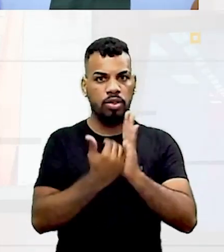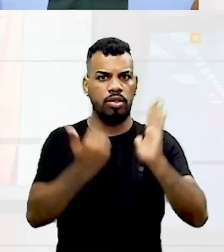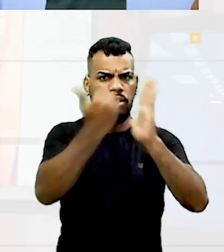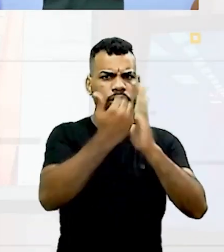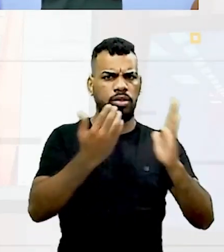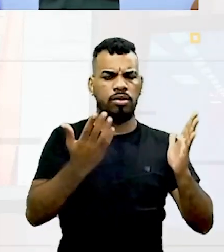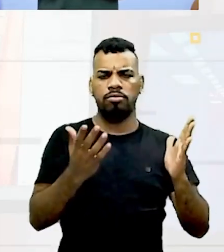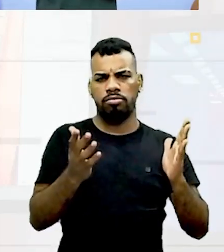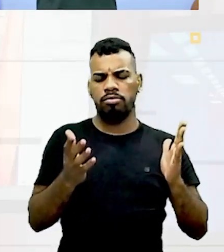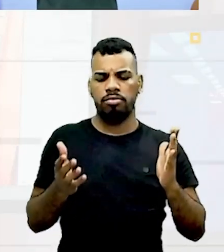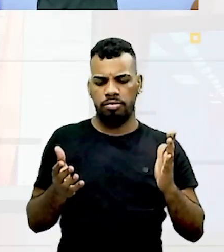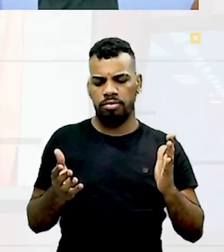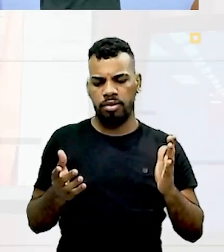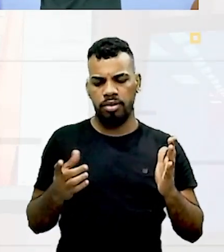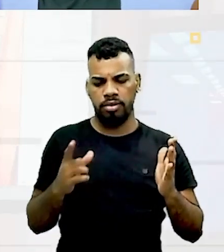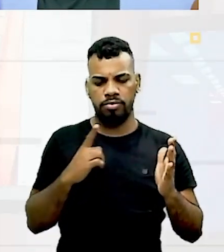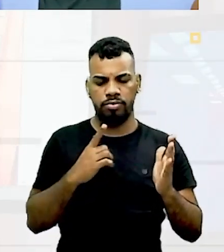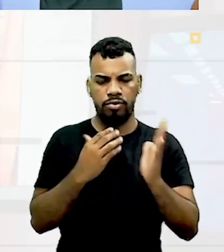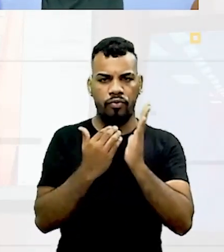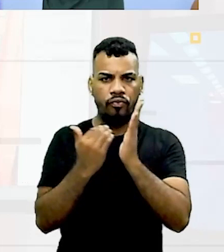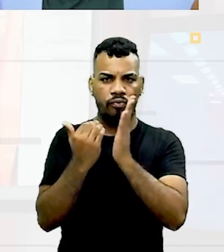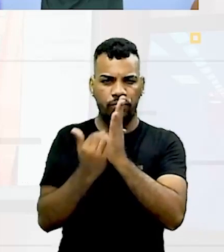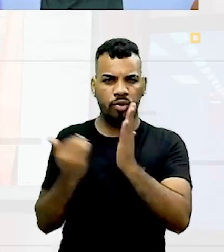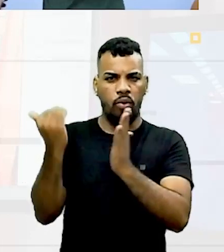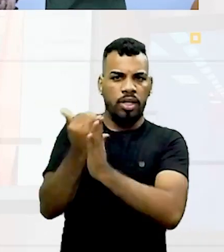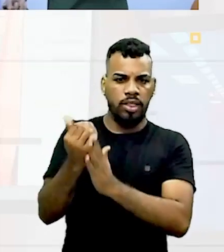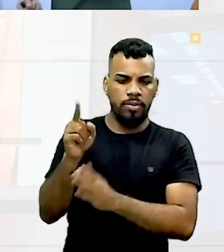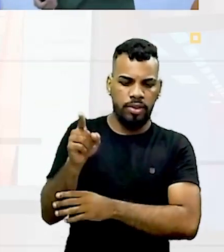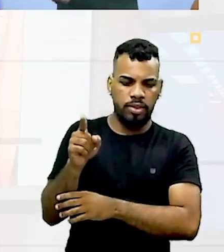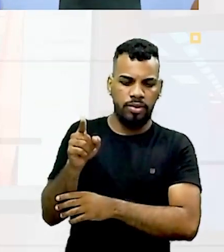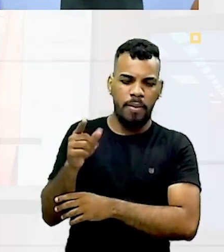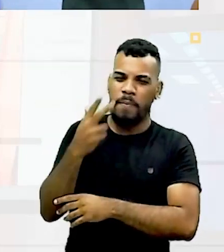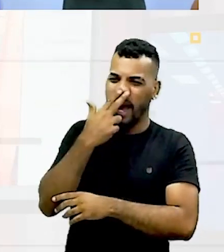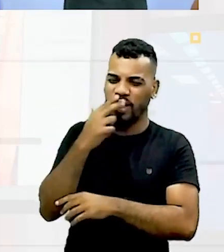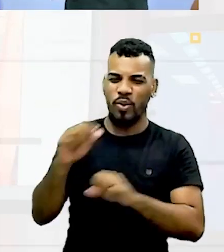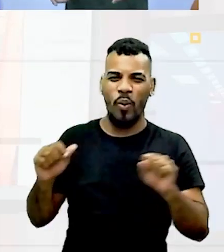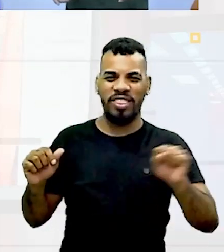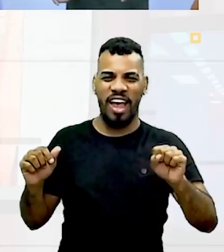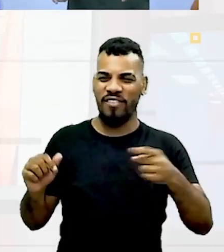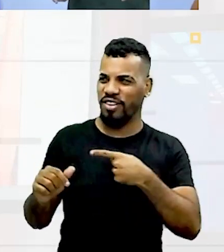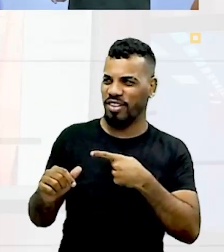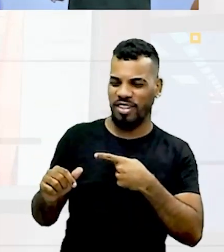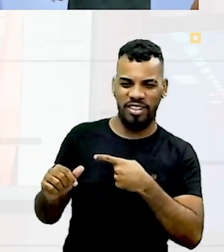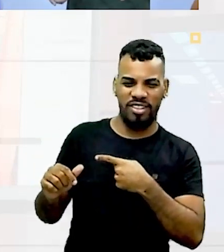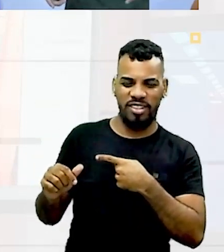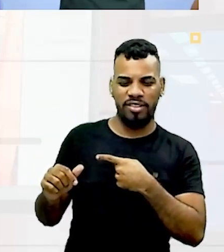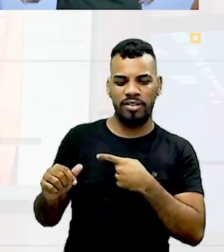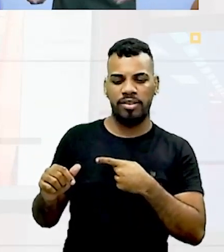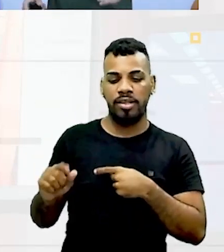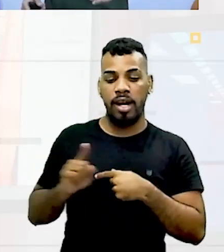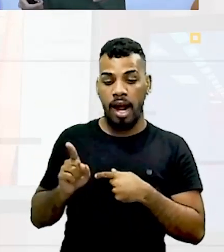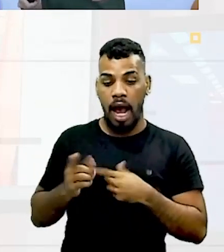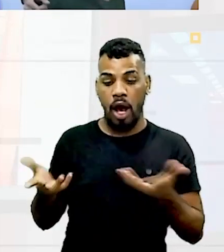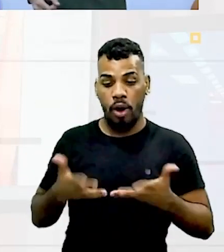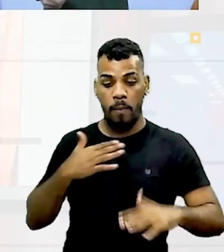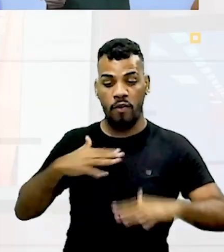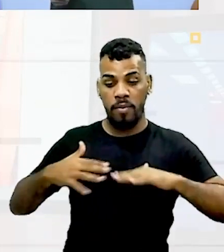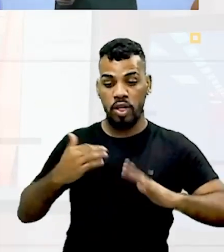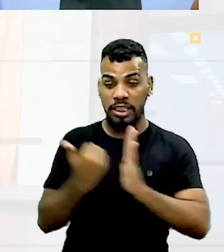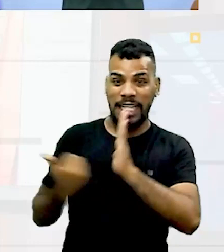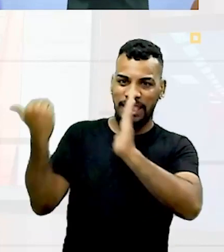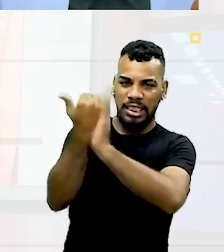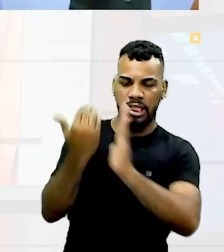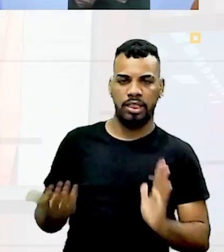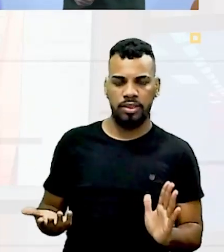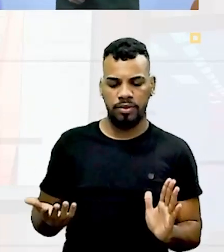bem puxadas para o 8º princípio da ação secundária, que a ideia é de exagerar o movimento. Por